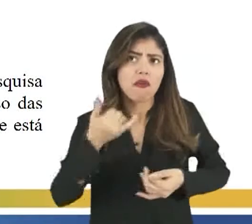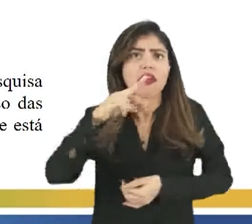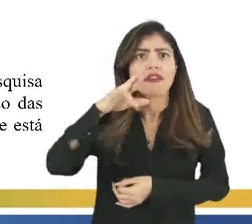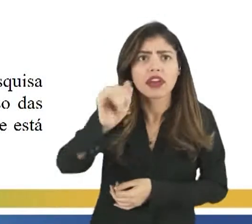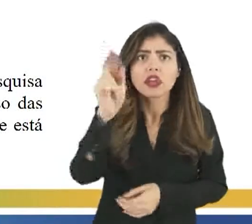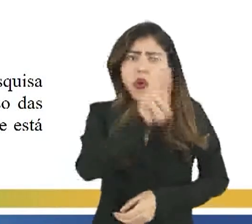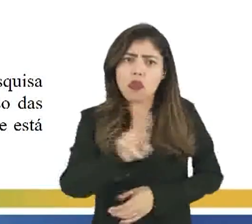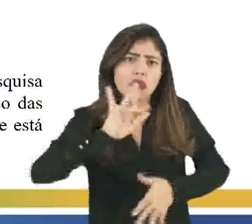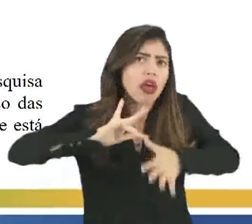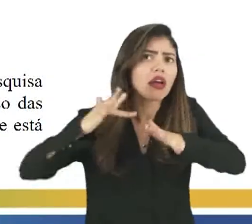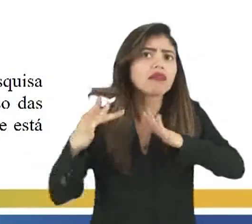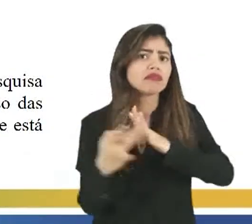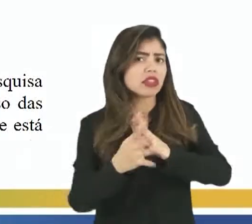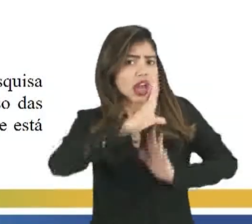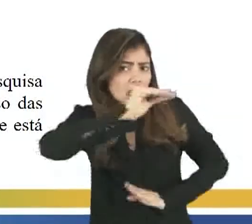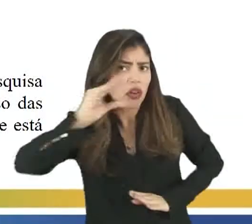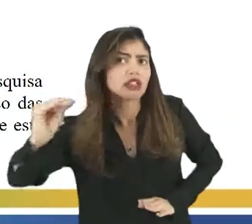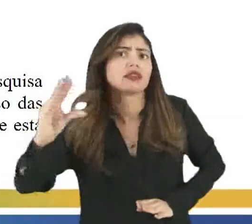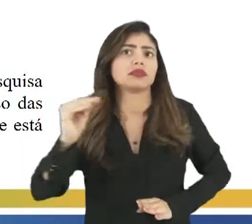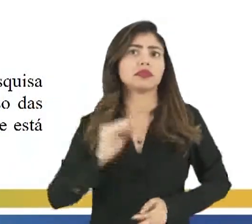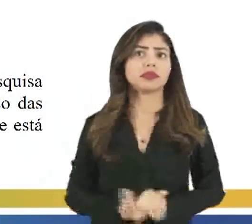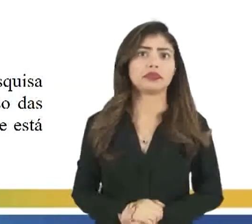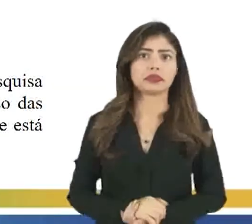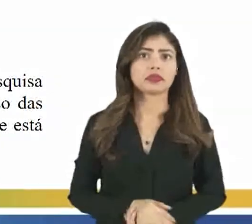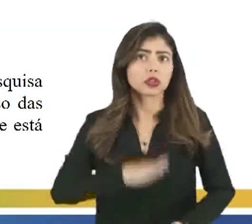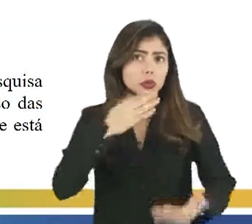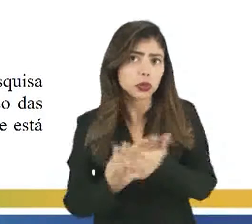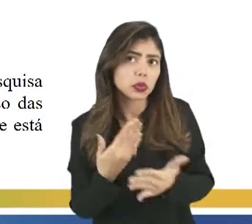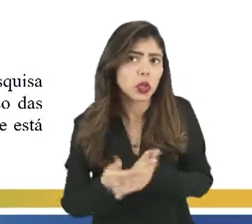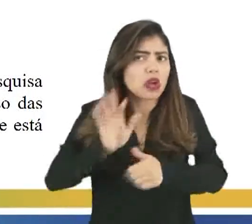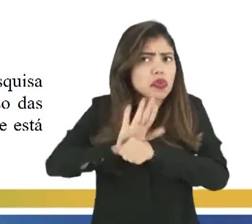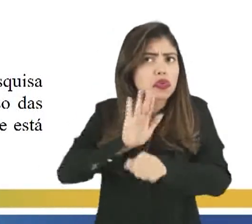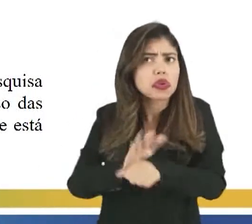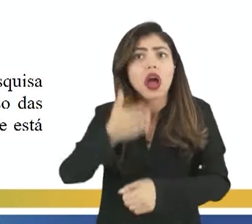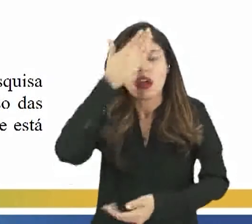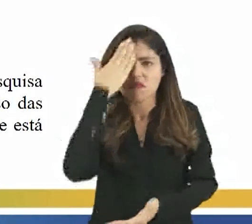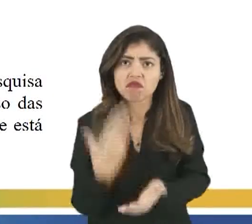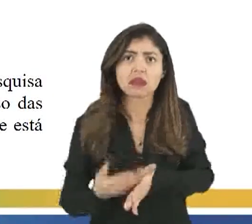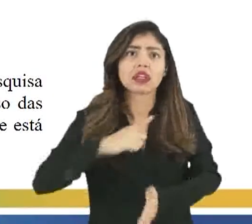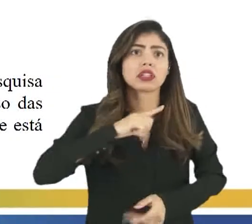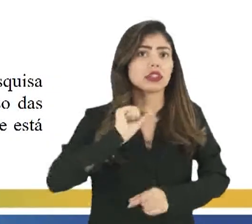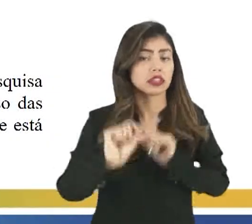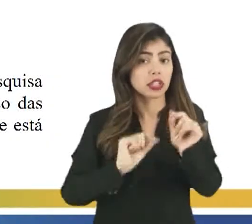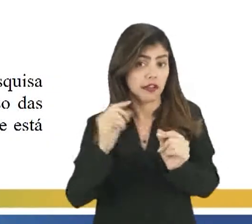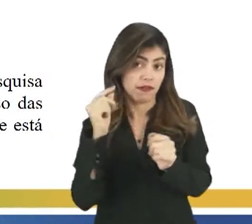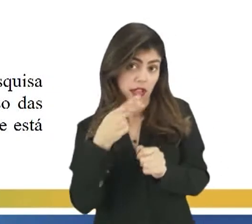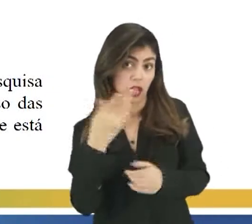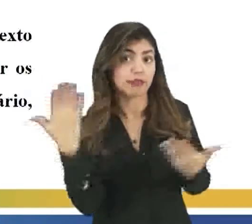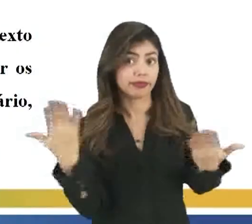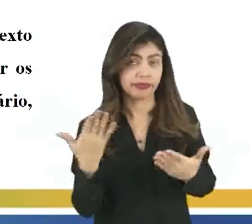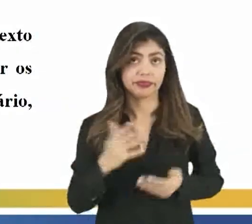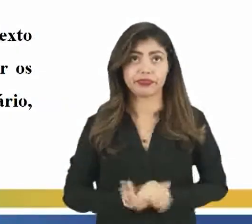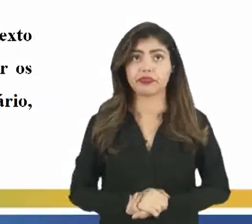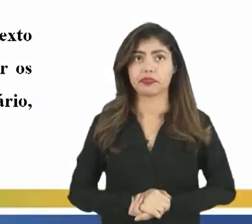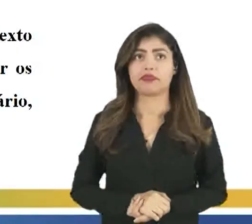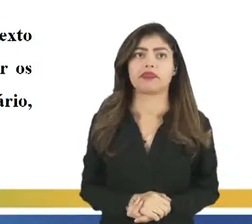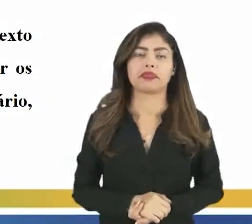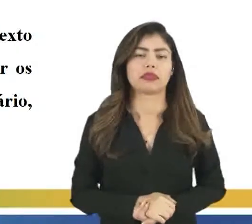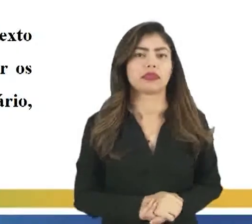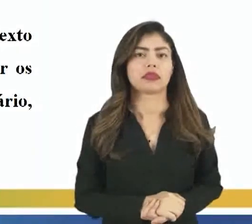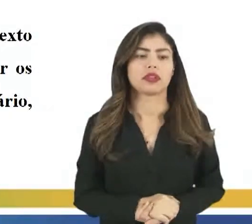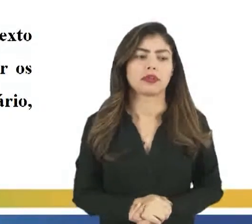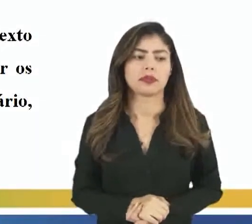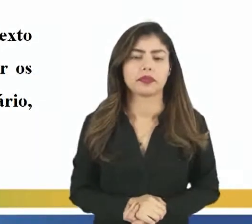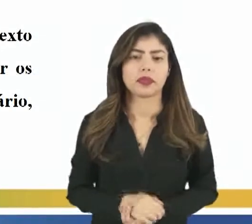e uso das redes sociais em adolescentes. O estudo ajuda a dar credibilidade ao que está sendo dito.